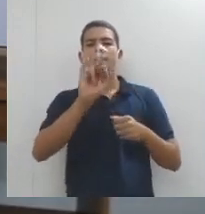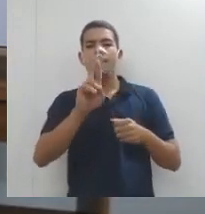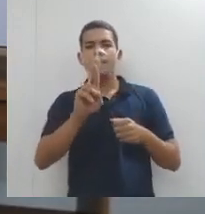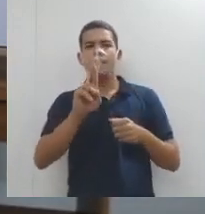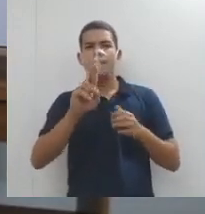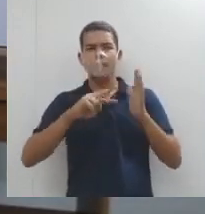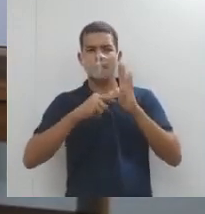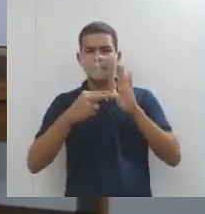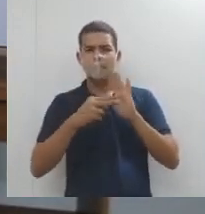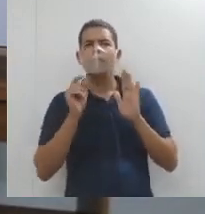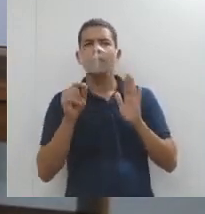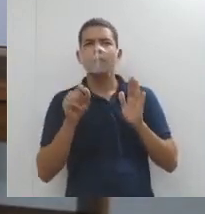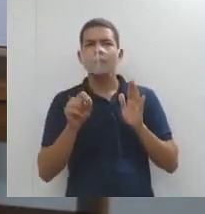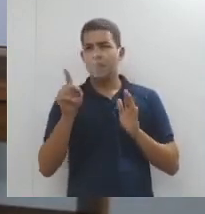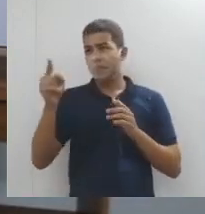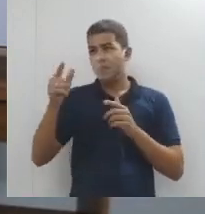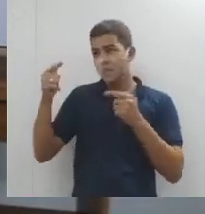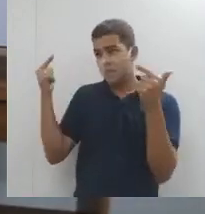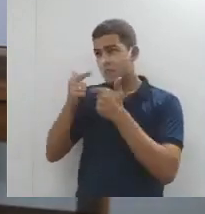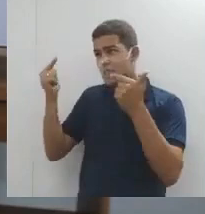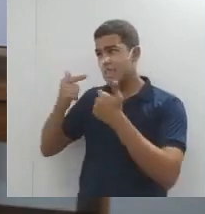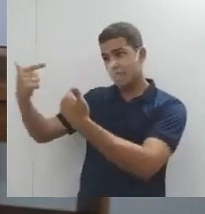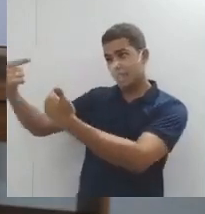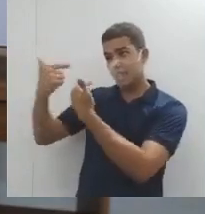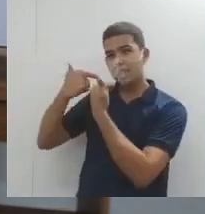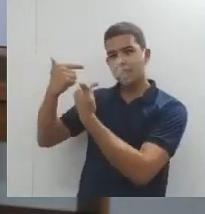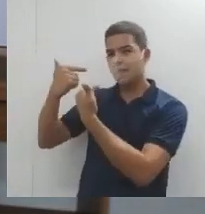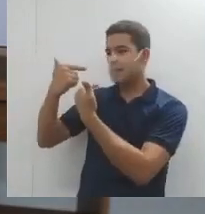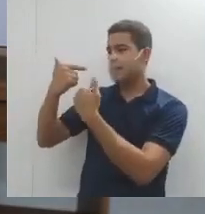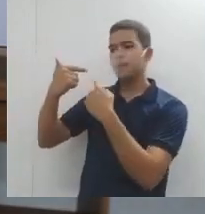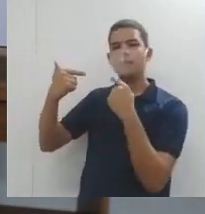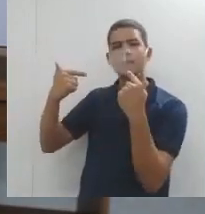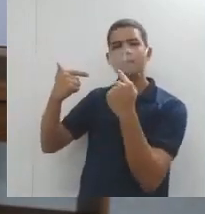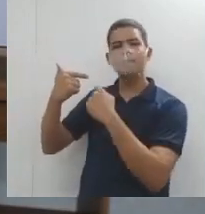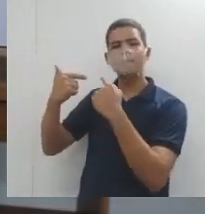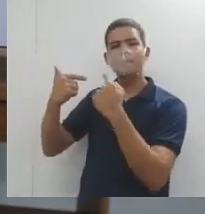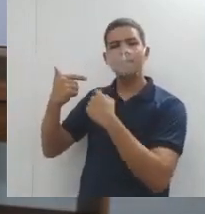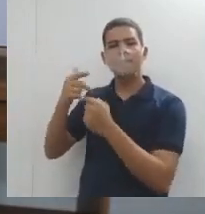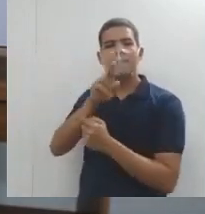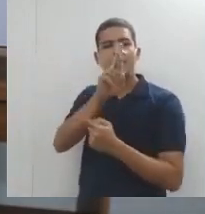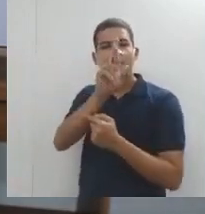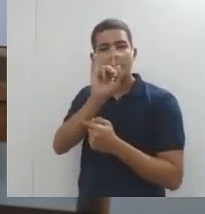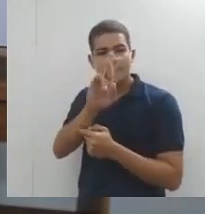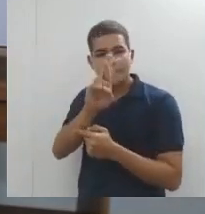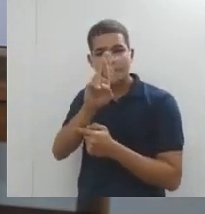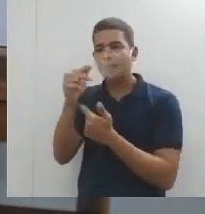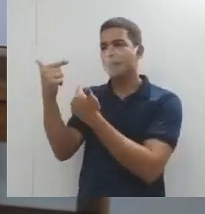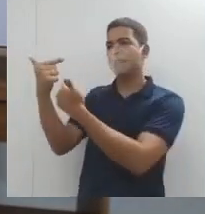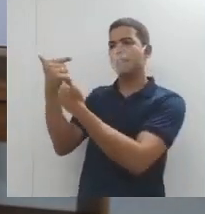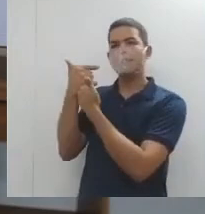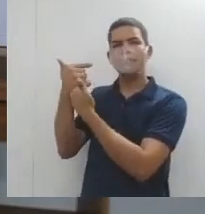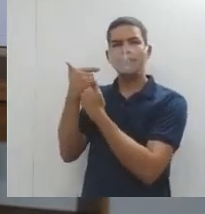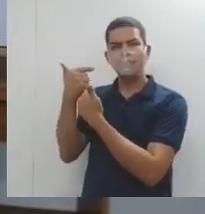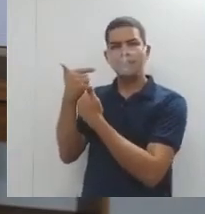Você está rindo de mim? Ou seja, você está zombando de mim. Então, rir no sentido de zombar